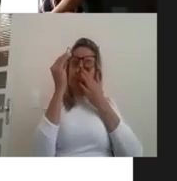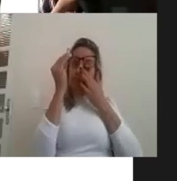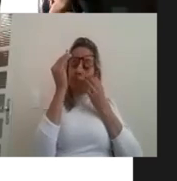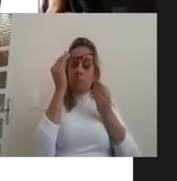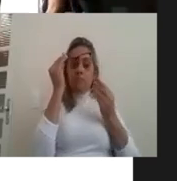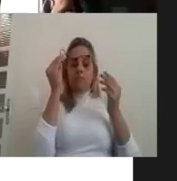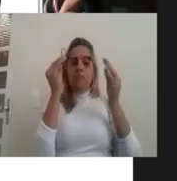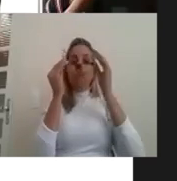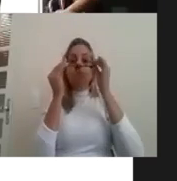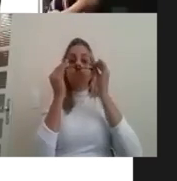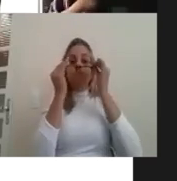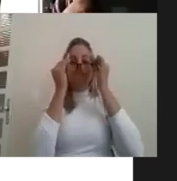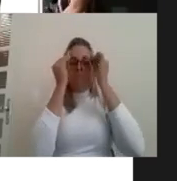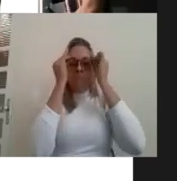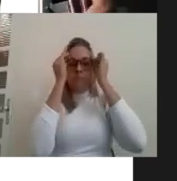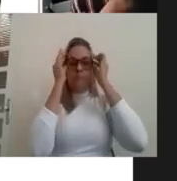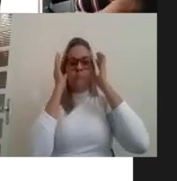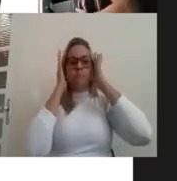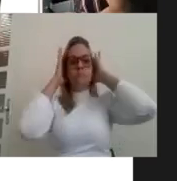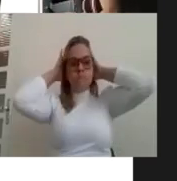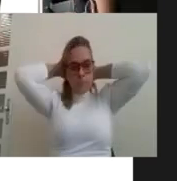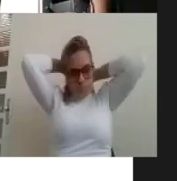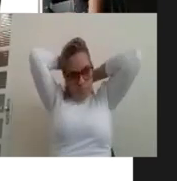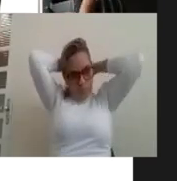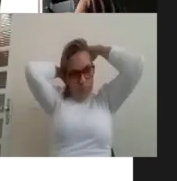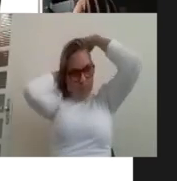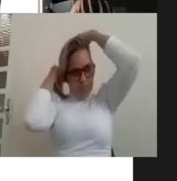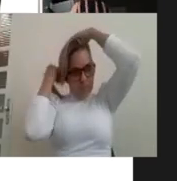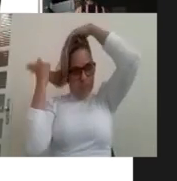muito agitado. Vai ajudar bastante.